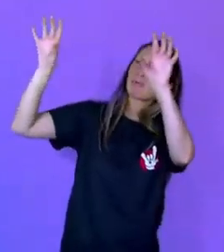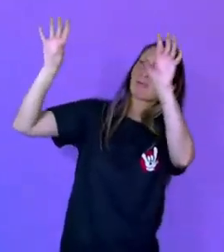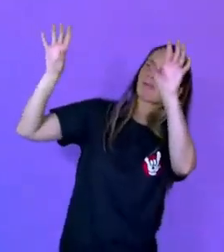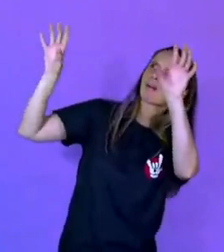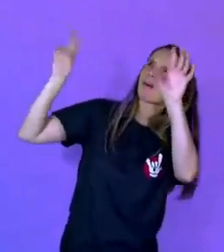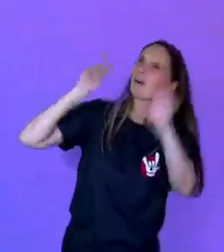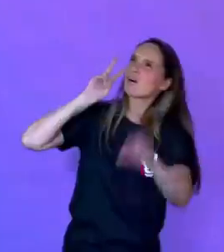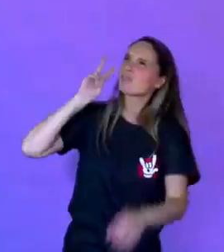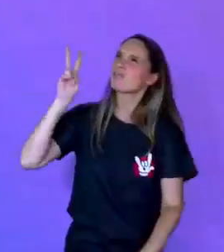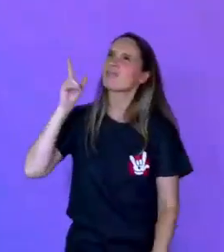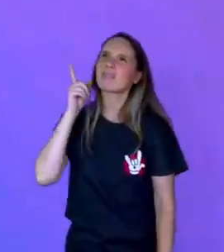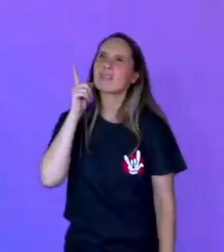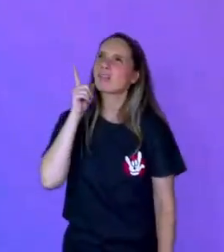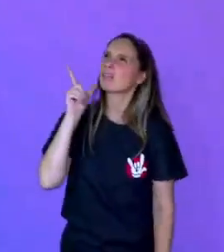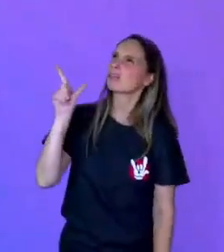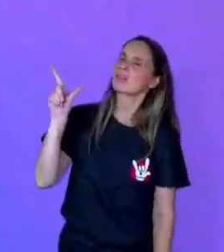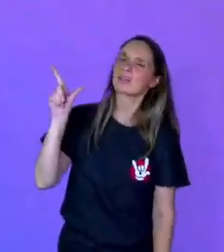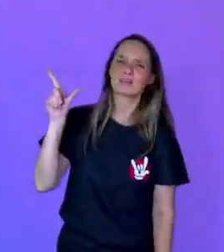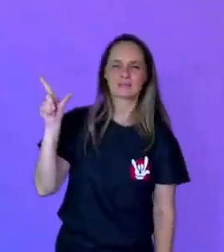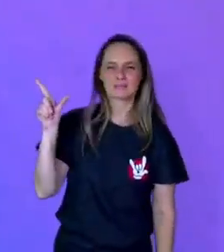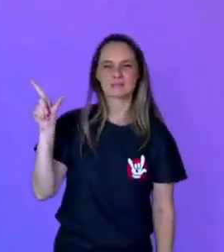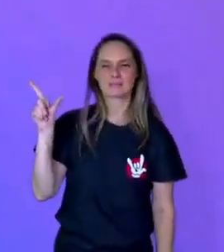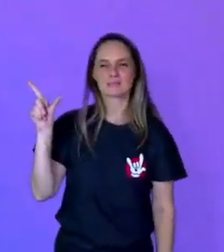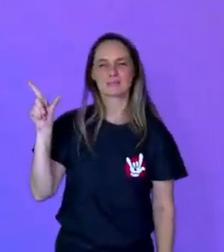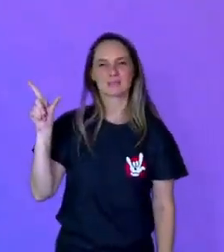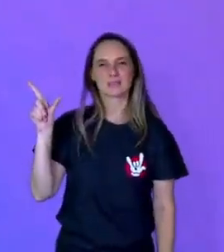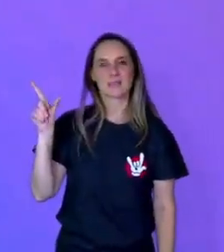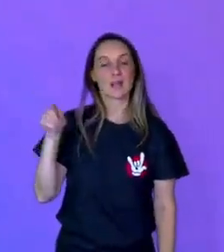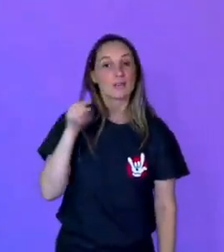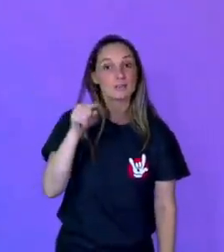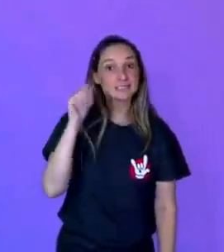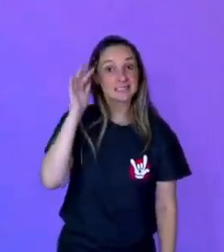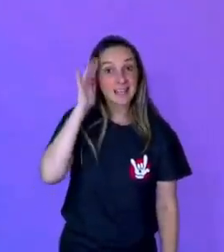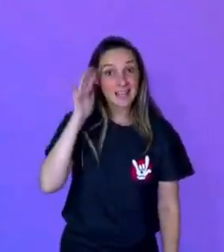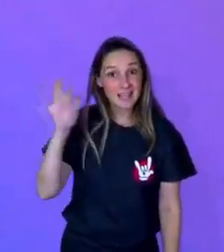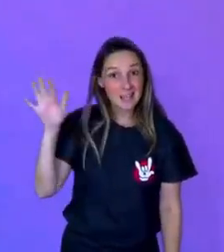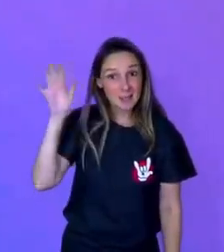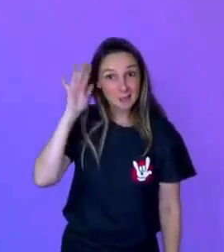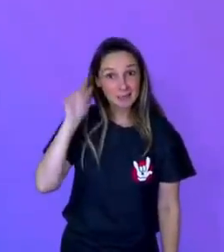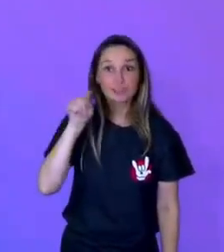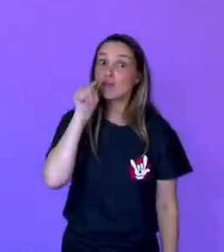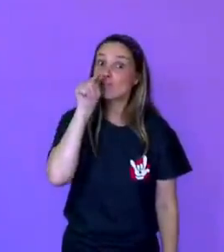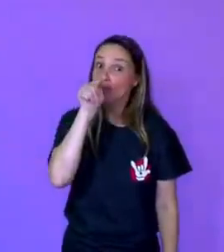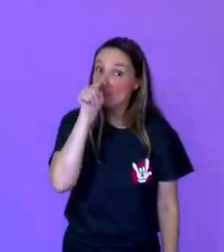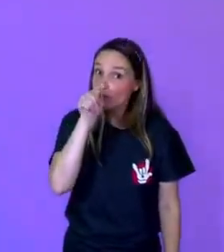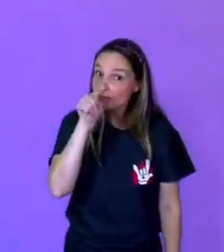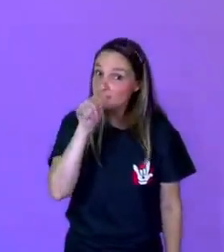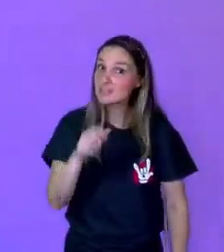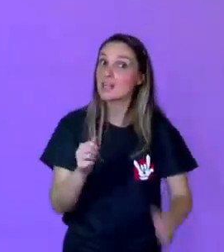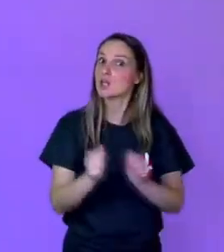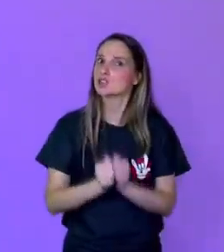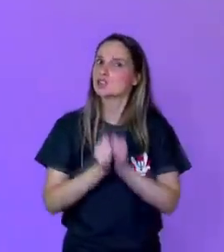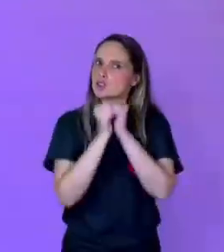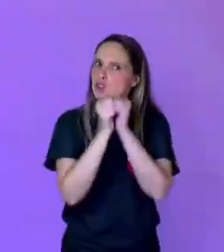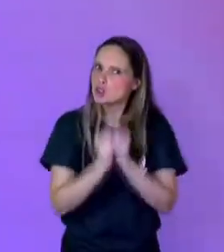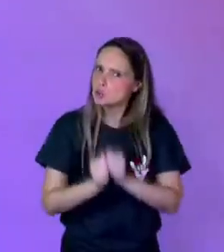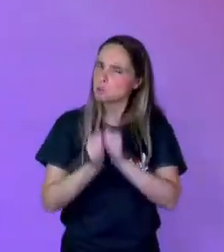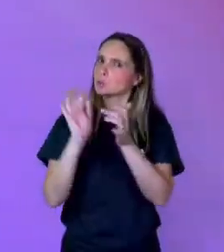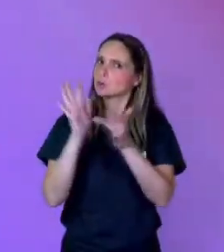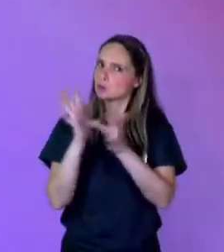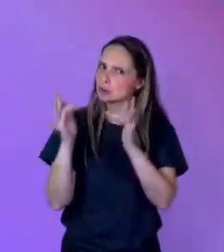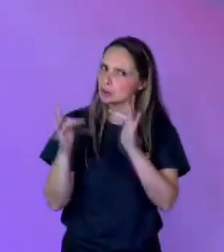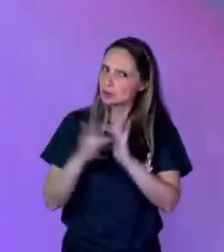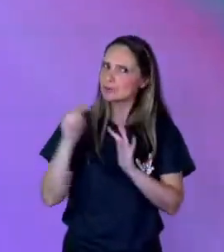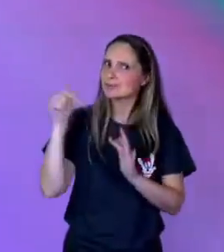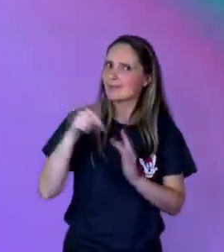desse evento. Agora eu quero que você se coloque lá. Cara, você andou com Jesus. Se você foi Natanael,